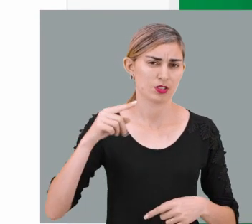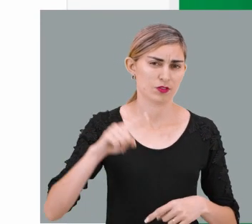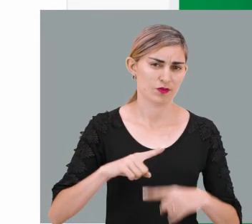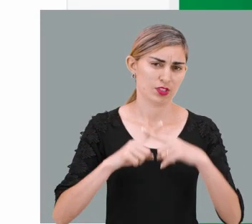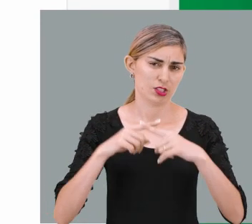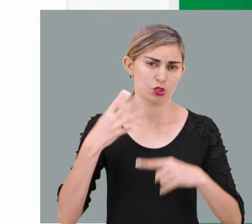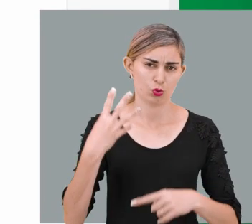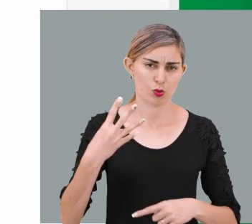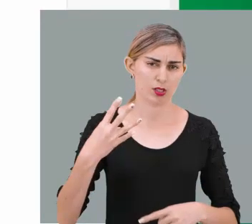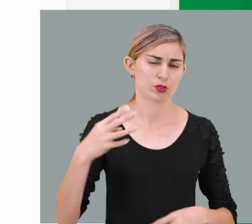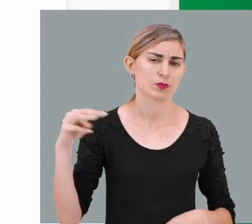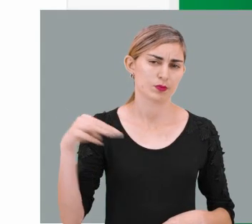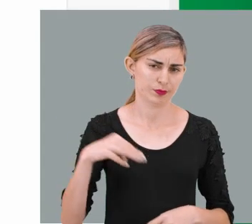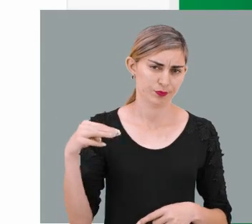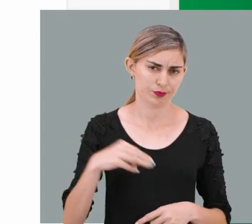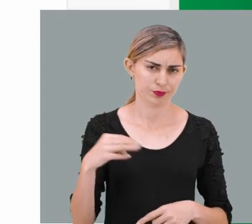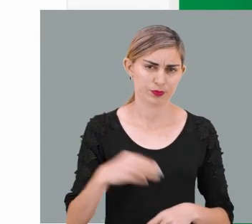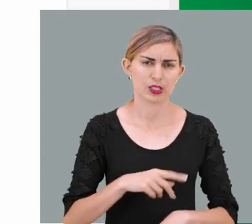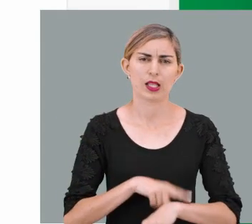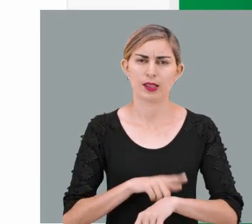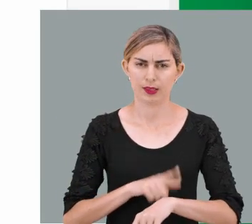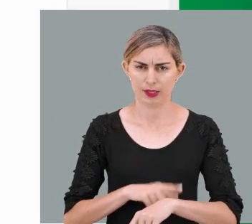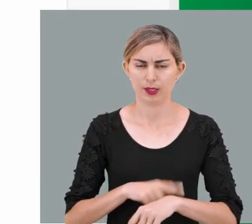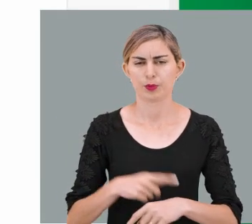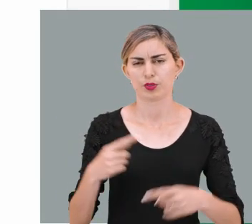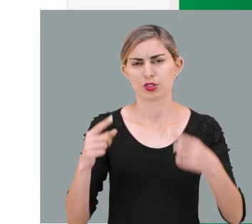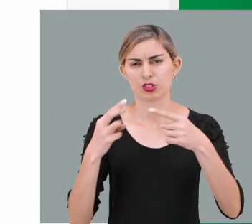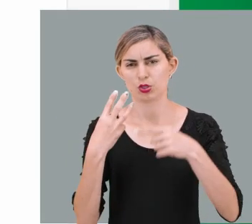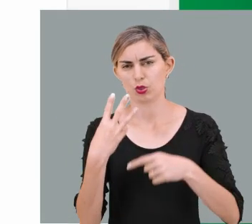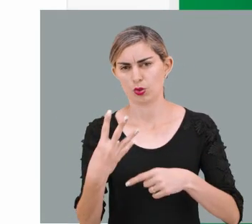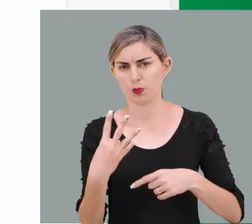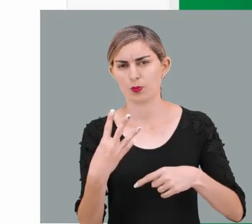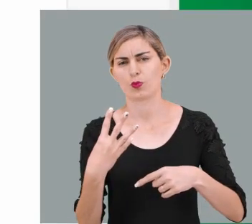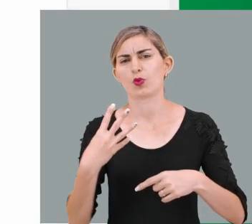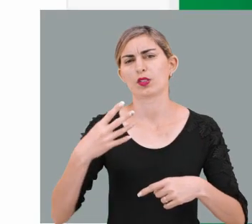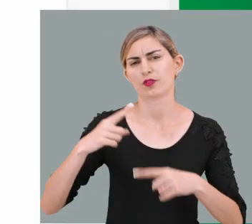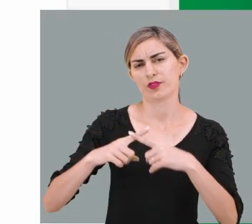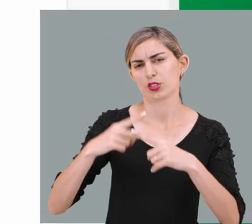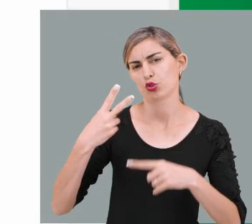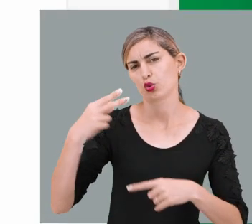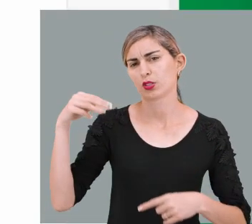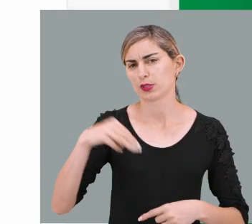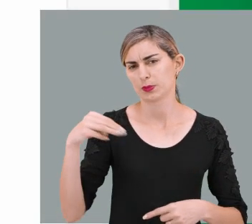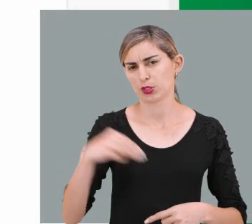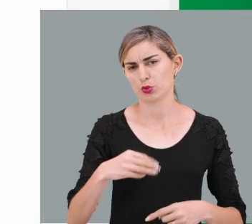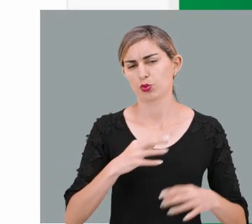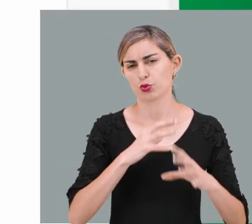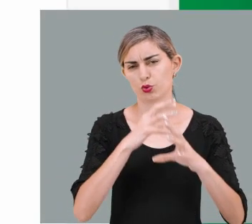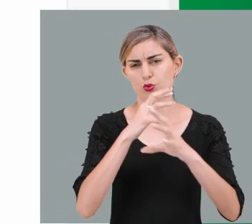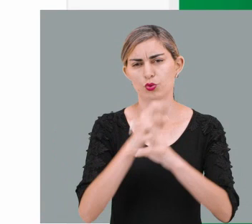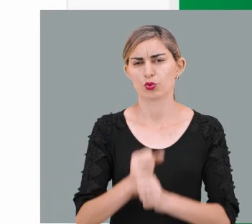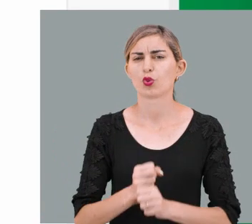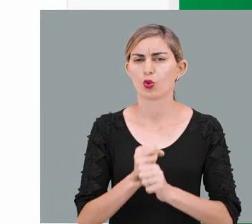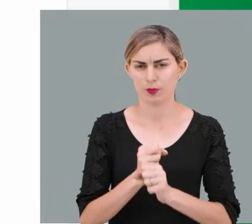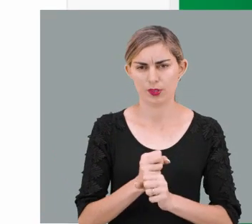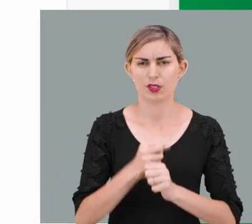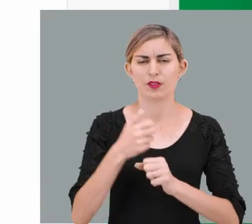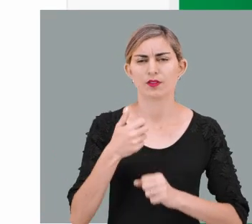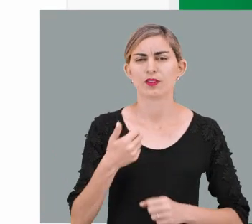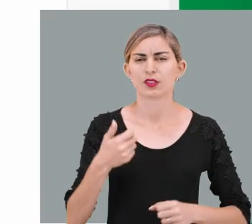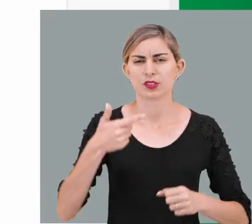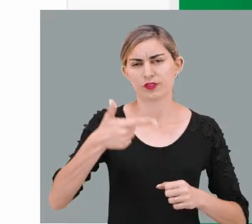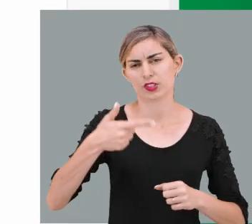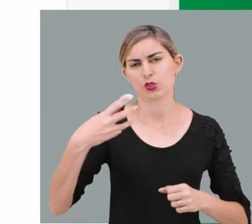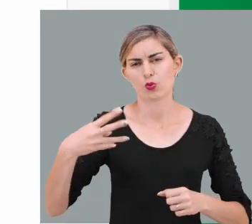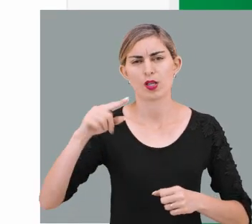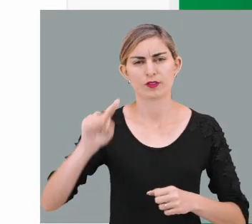3 vezes 4, que é a proporção vezes o tempo do segundo item, e 4 vezes 2 minutos, gerando um